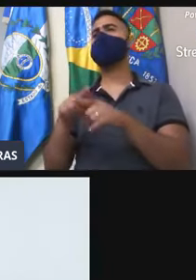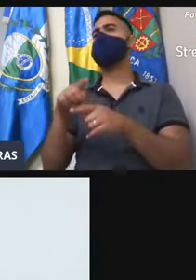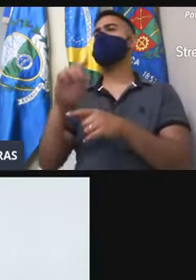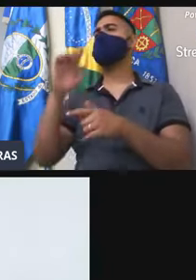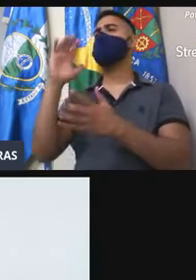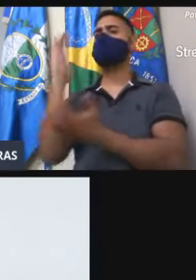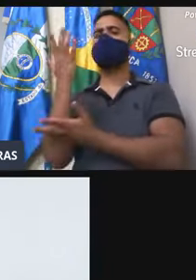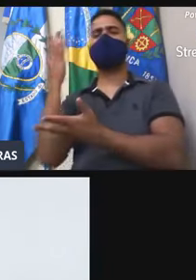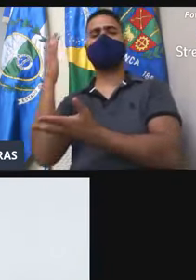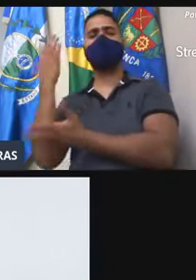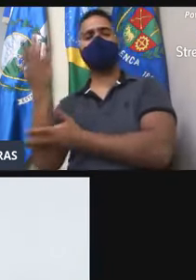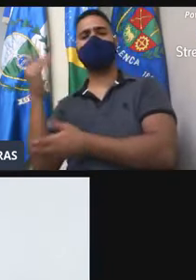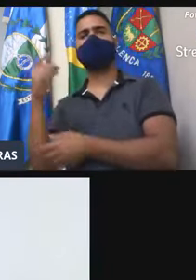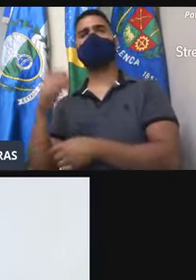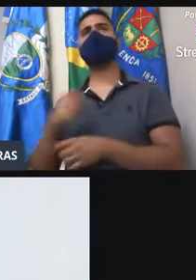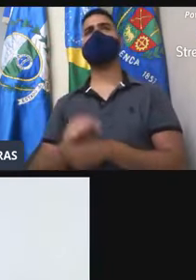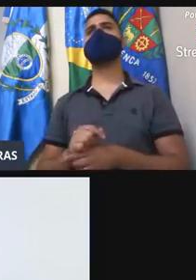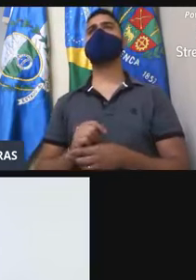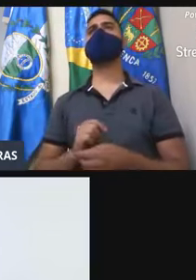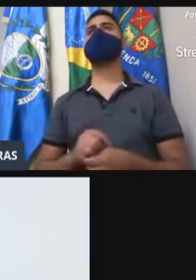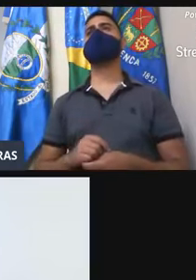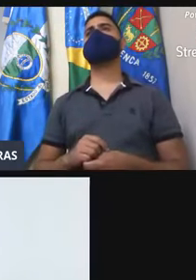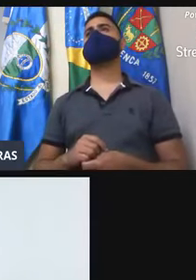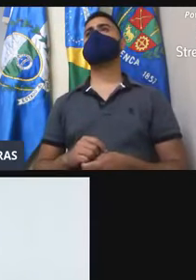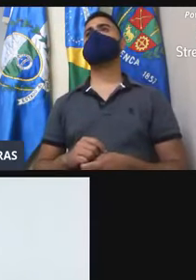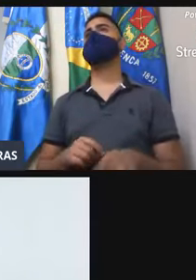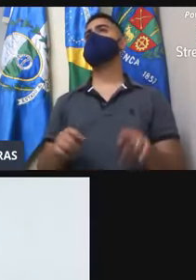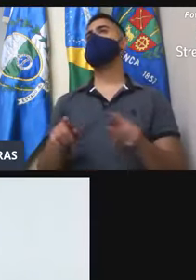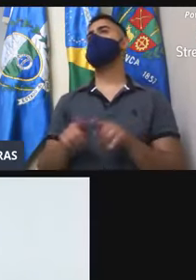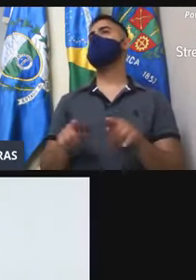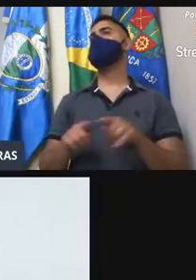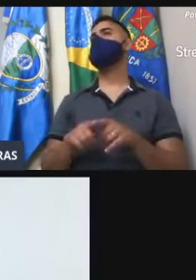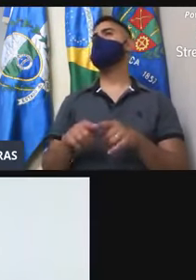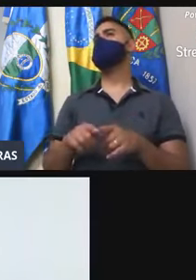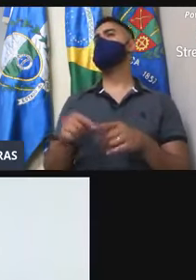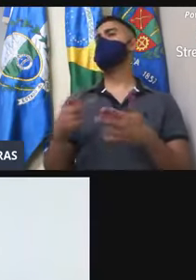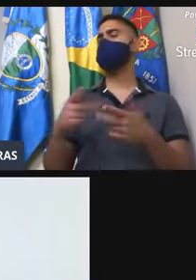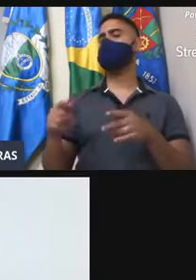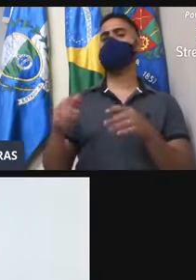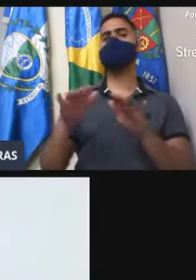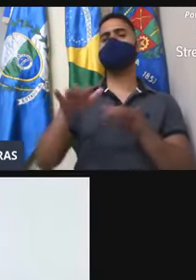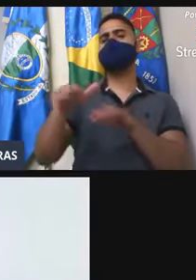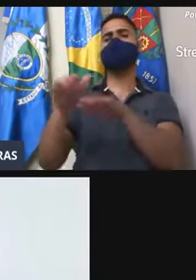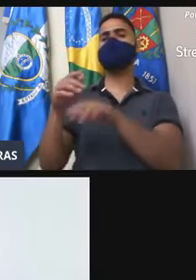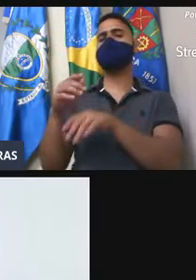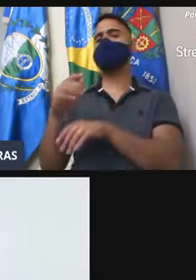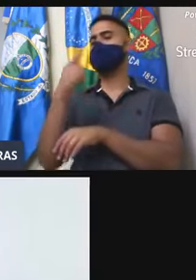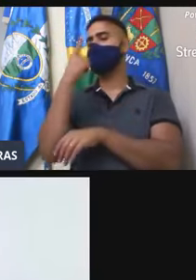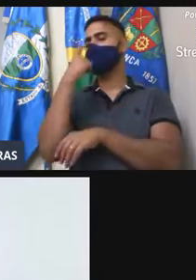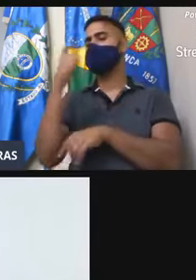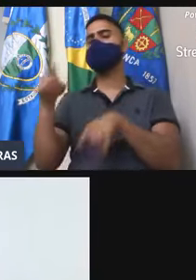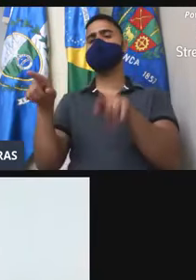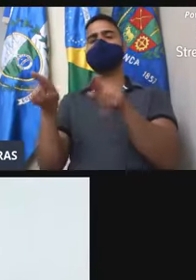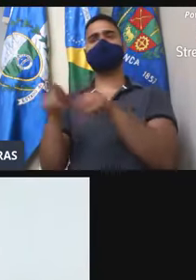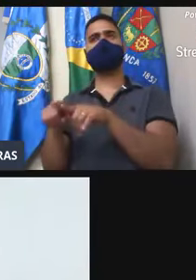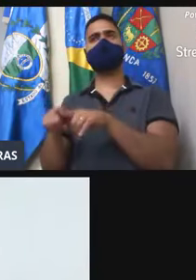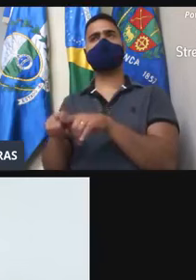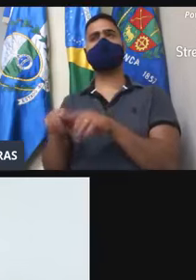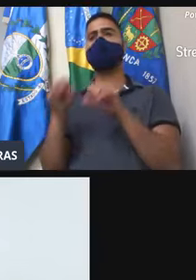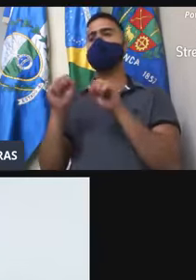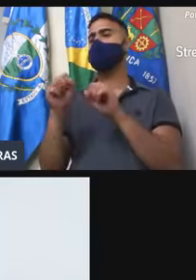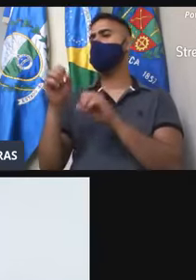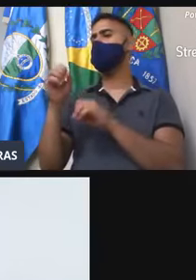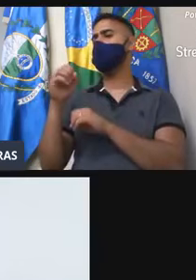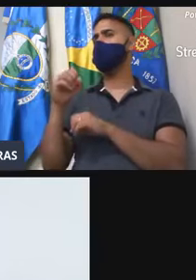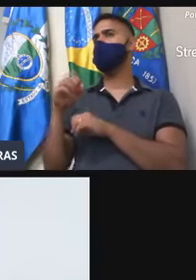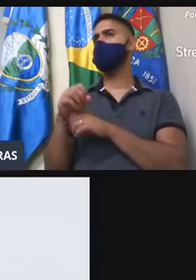uma poda, uma motopoda, e uma trituradora de galho, de entulho também, recolhe esses entulhos aí, e pode jogar